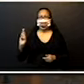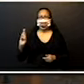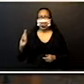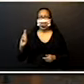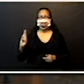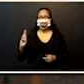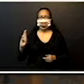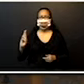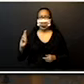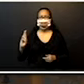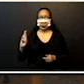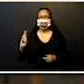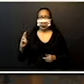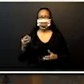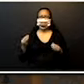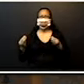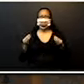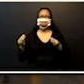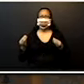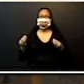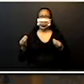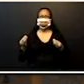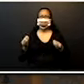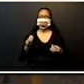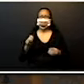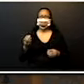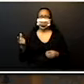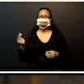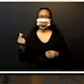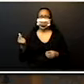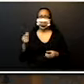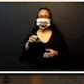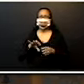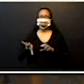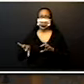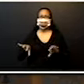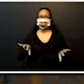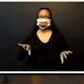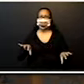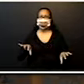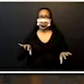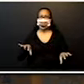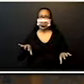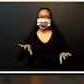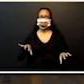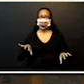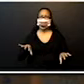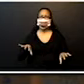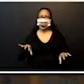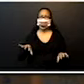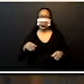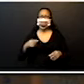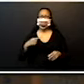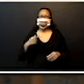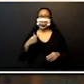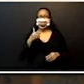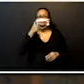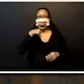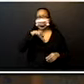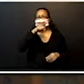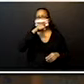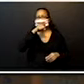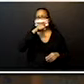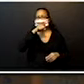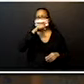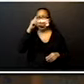Como eu poderia decompor, trocar esse dinheiro? Ai, minha mãe mandou eu ir ali no mercadinho trocar esse dinheiro aqui, que ela